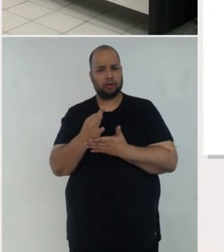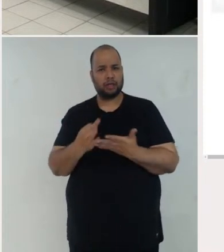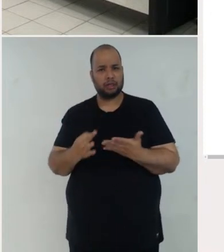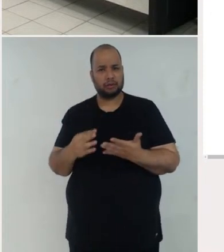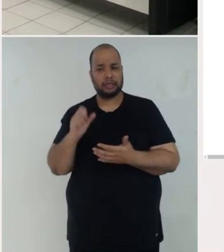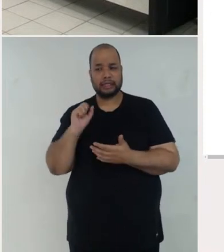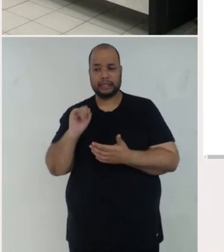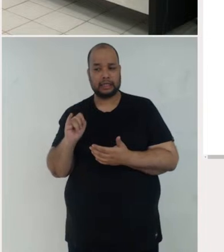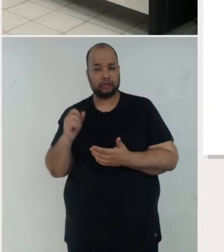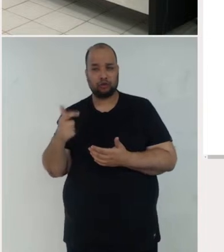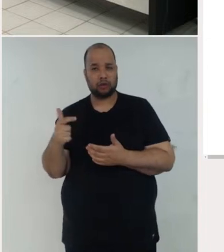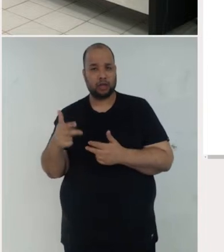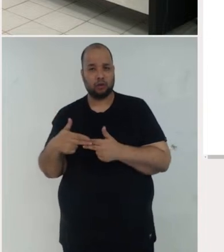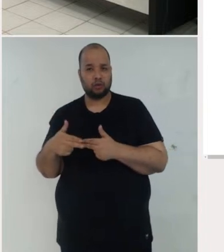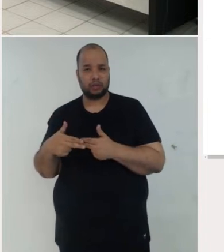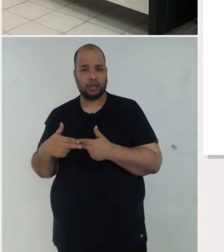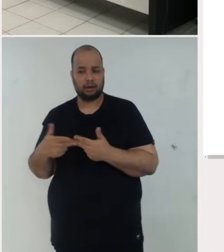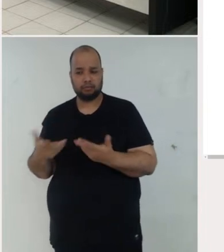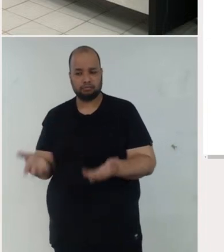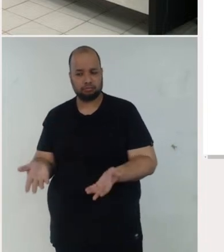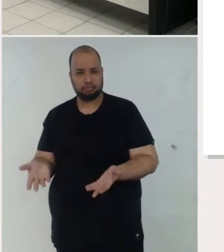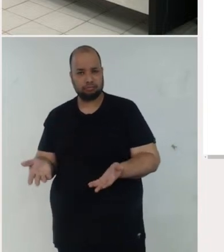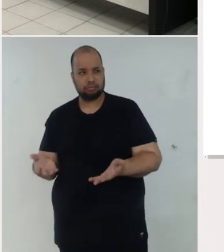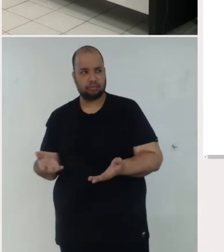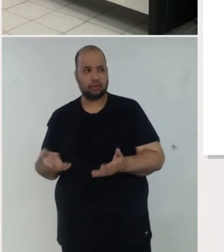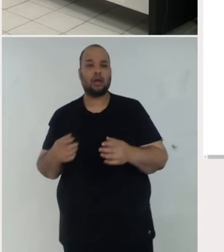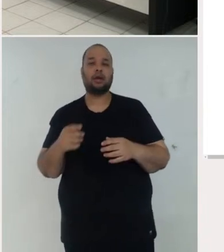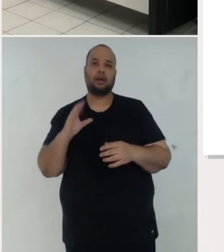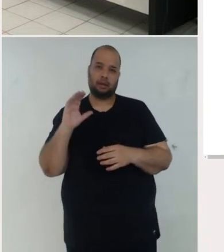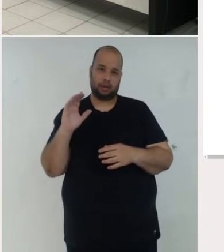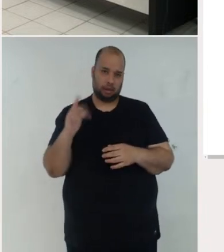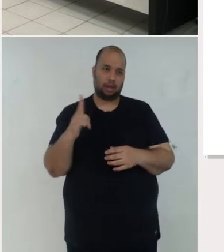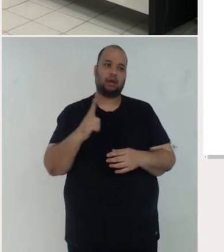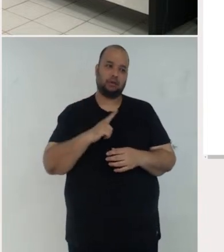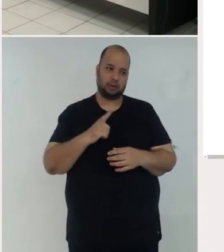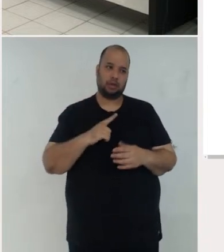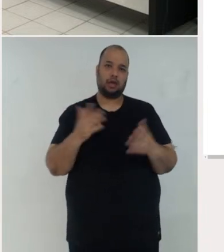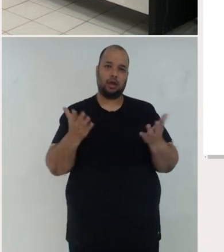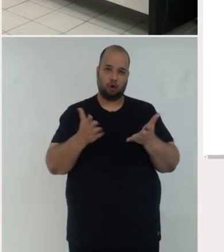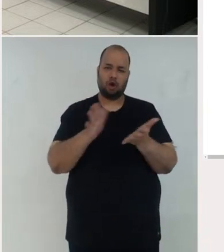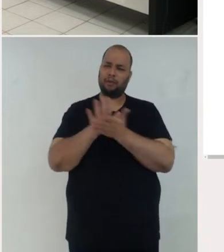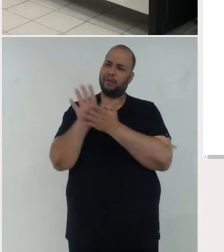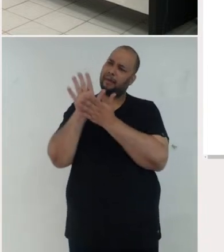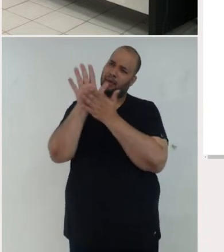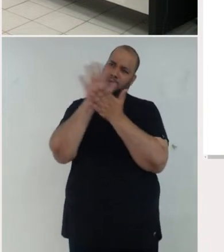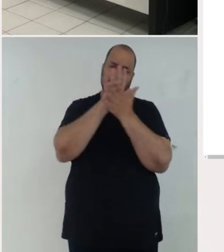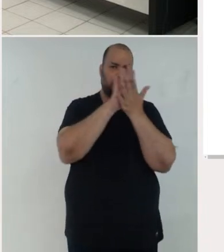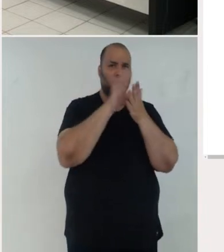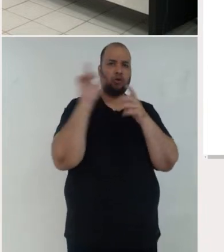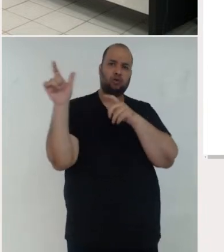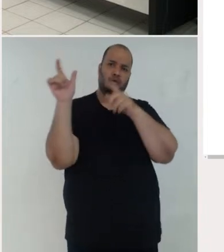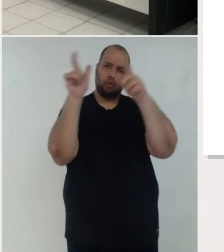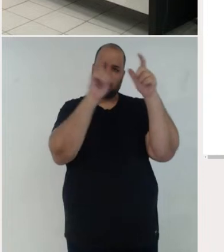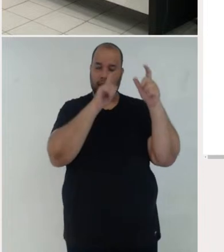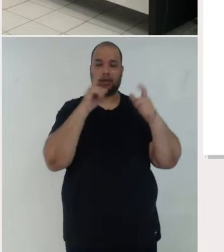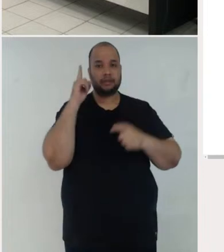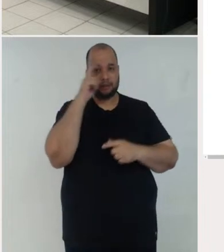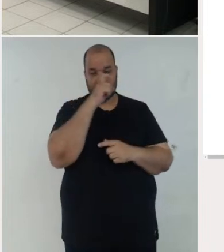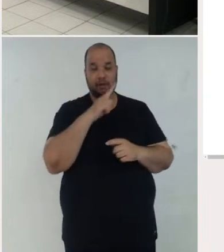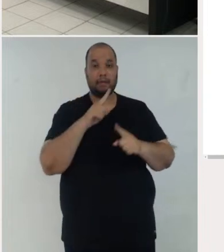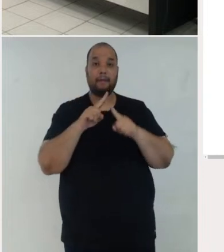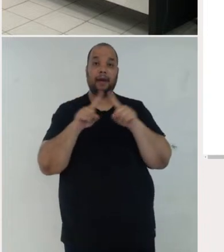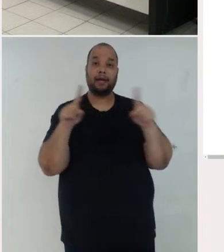a gente não usa? Claro, eu sei que existe agora, tem muita coisa sendo publicada. É difícil, mas